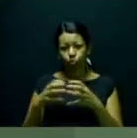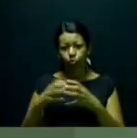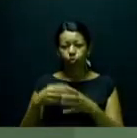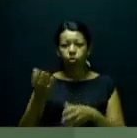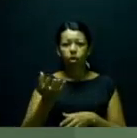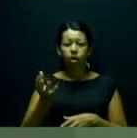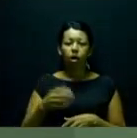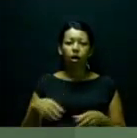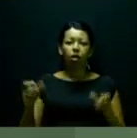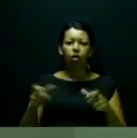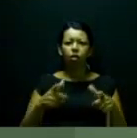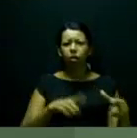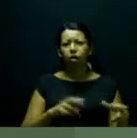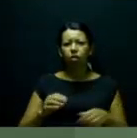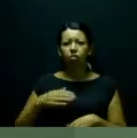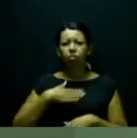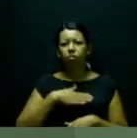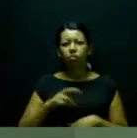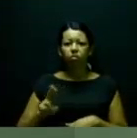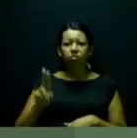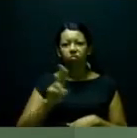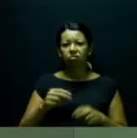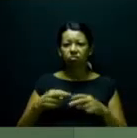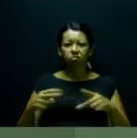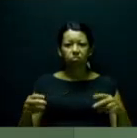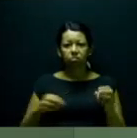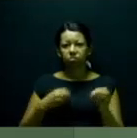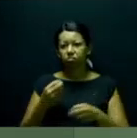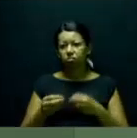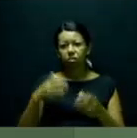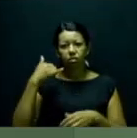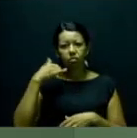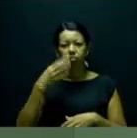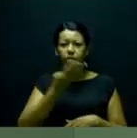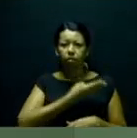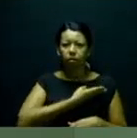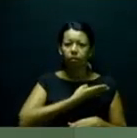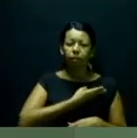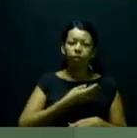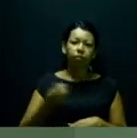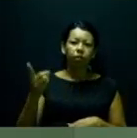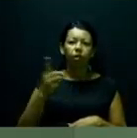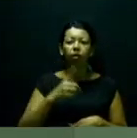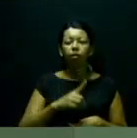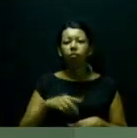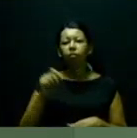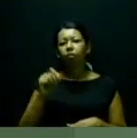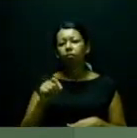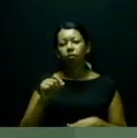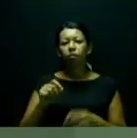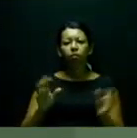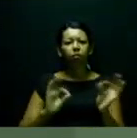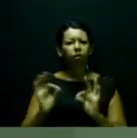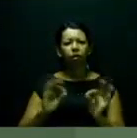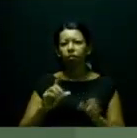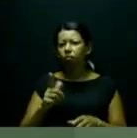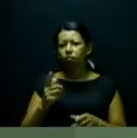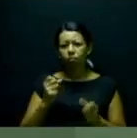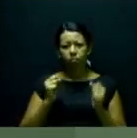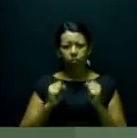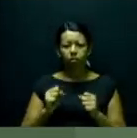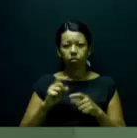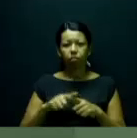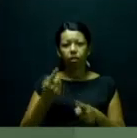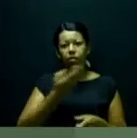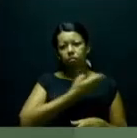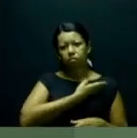cargo eletivo, que gostam de usar a máquina, a estrutura, né, ligou para o amigo do amigo, né, vem aqui no parlamento, não tem nada, não pode nada. Mas o